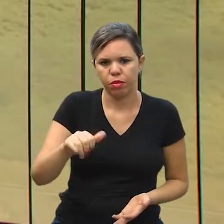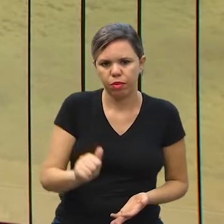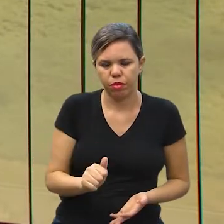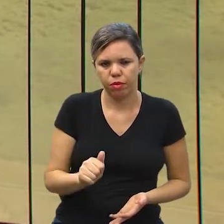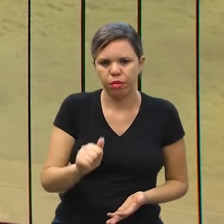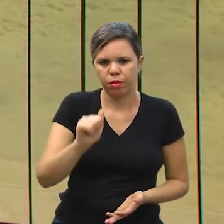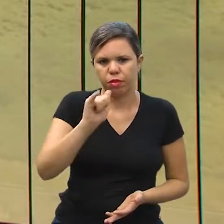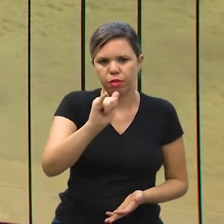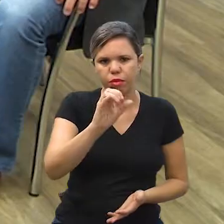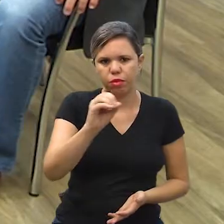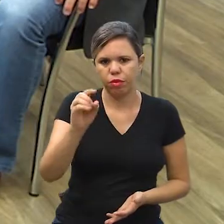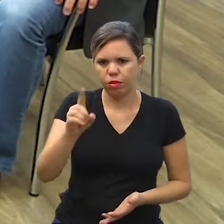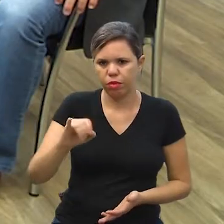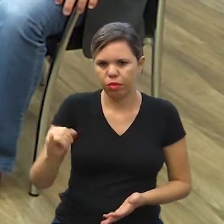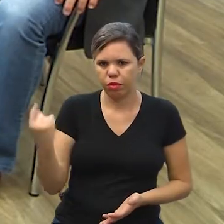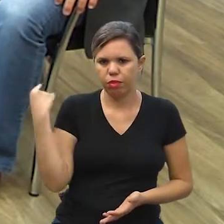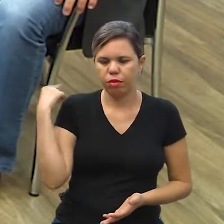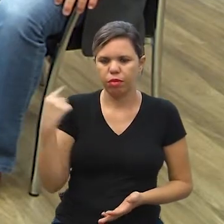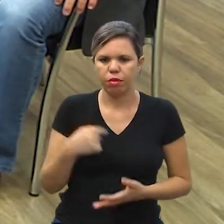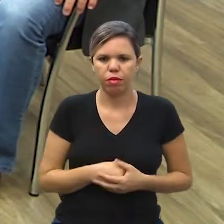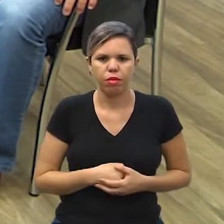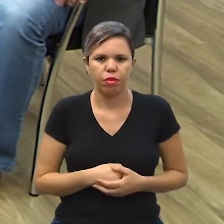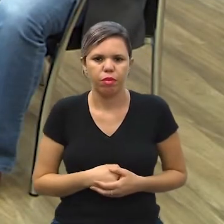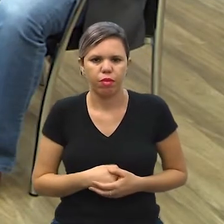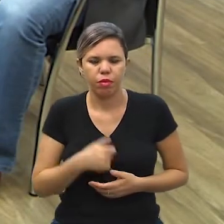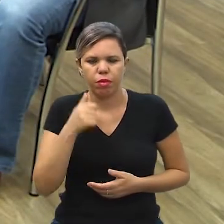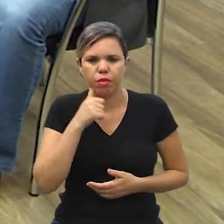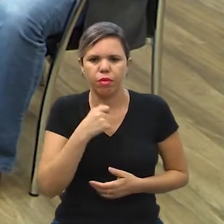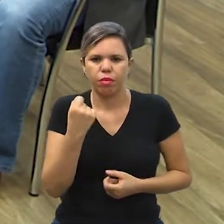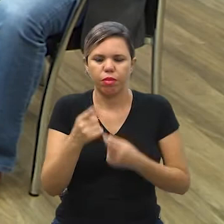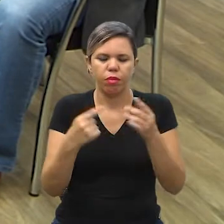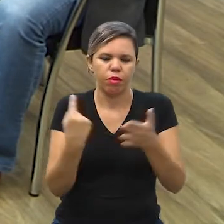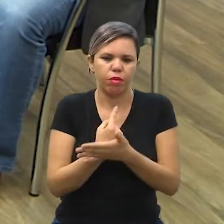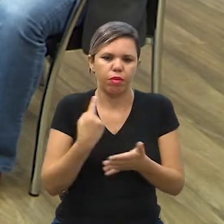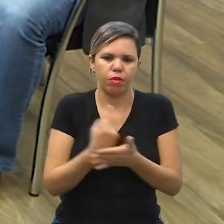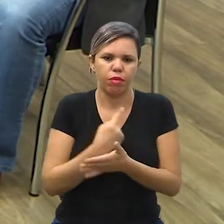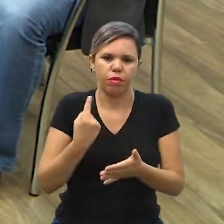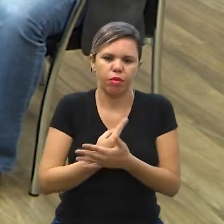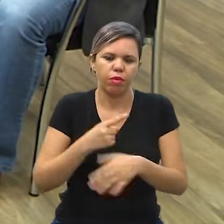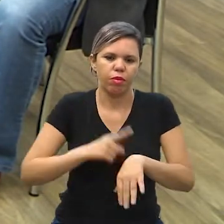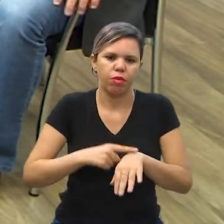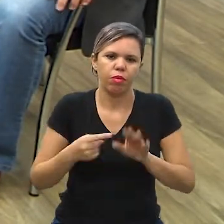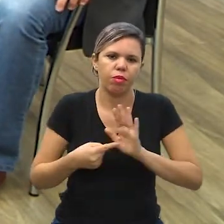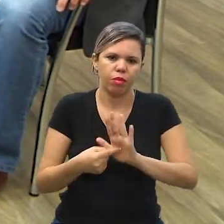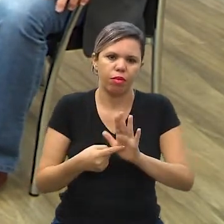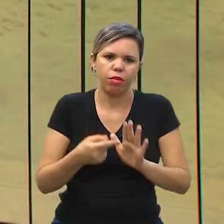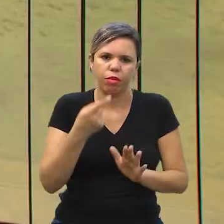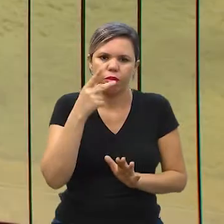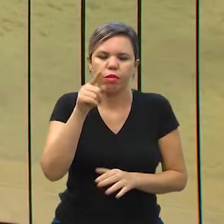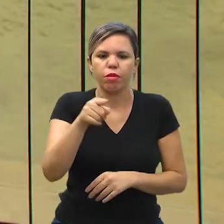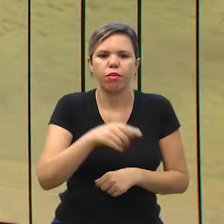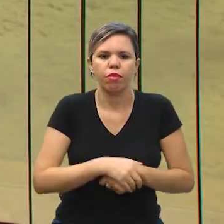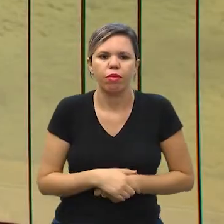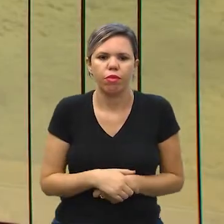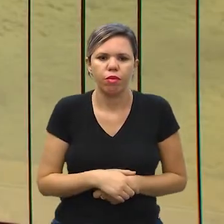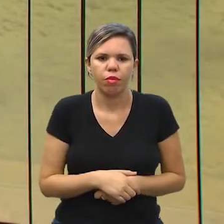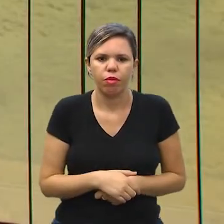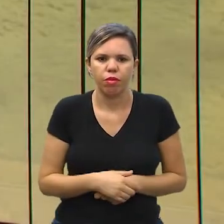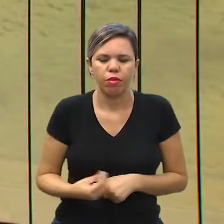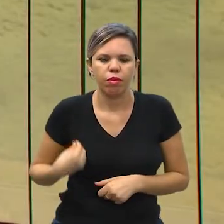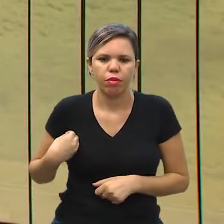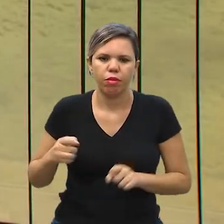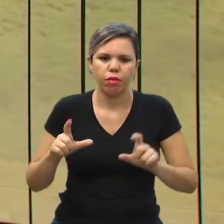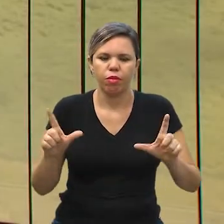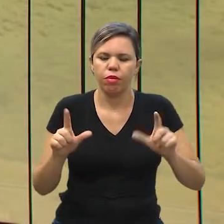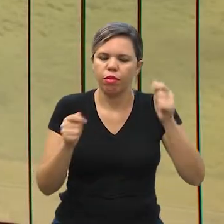Iozzi pelo CQC ainda época que ela entre outras E no momento de apresentação Então ela me perguntou se